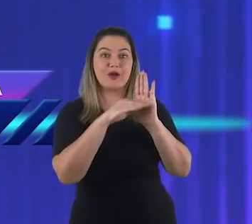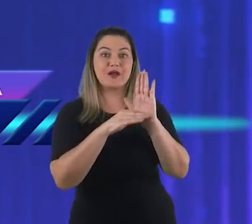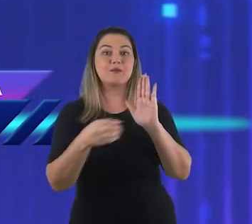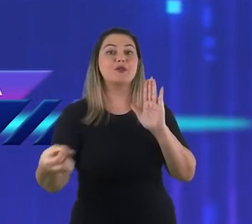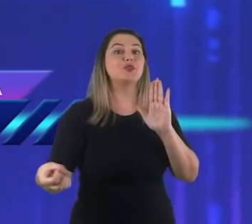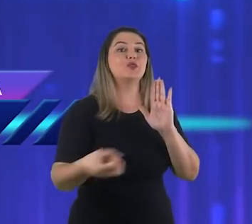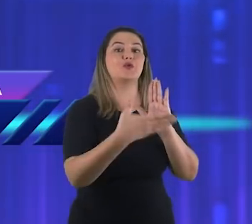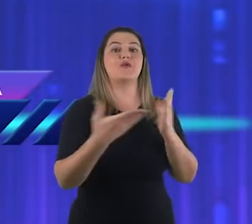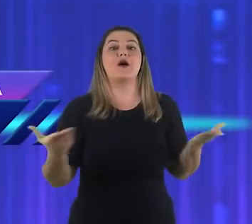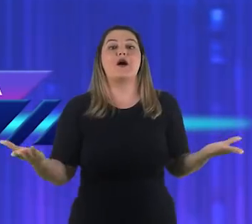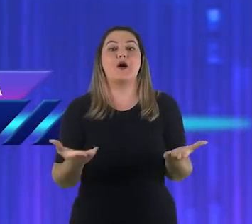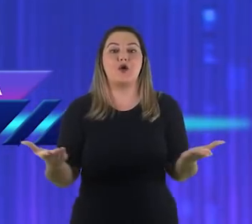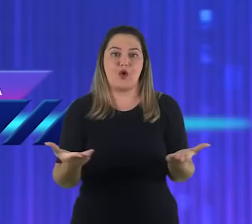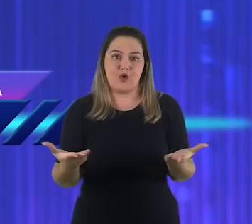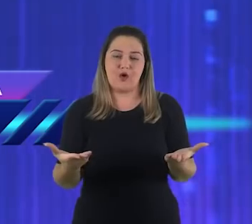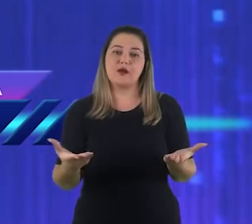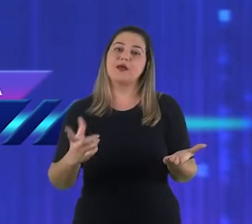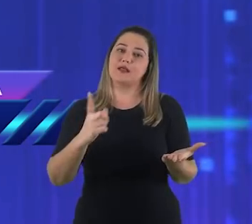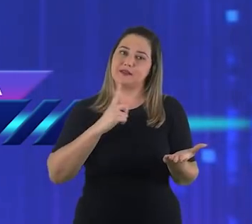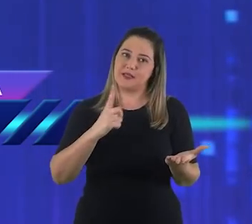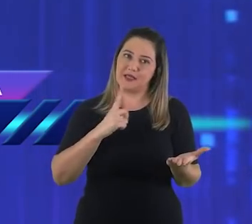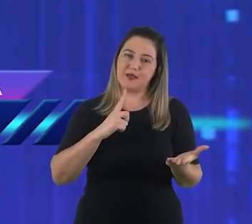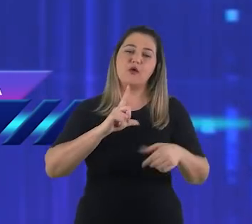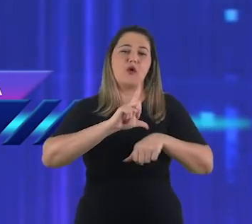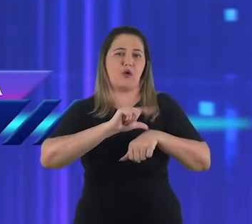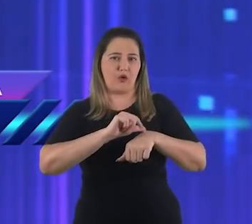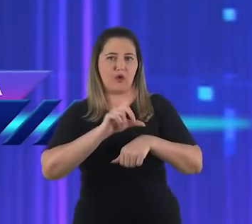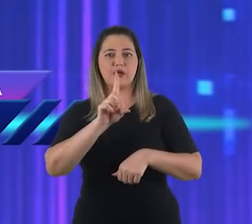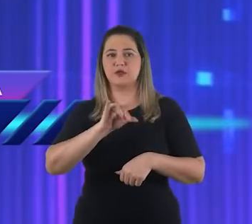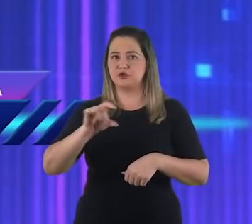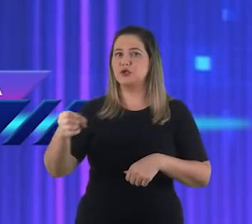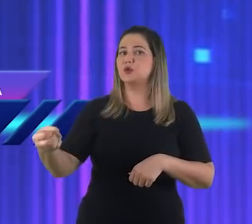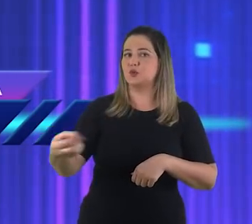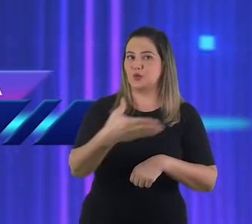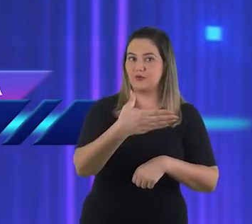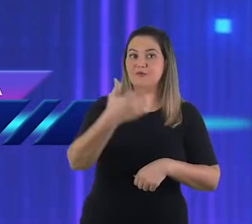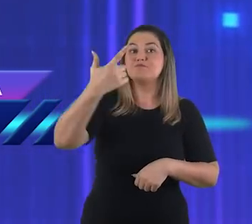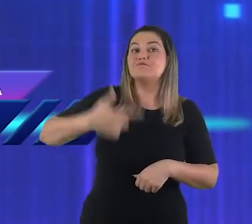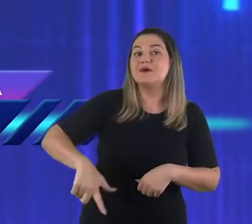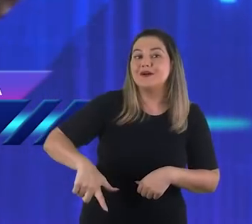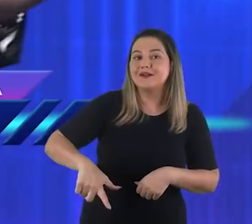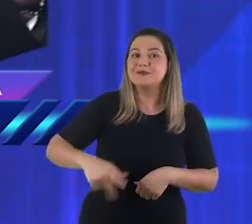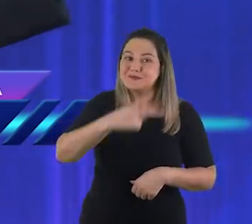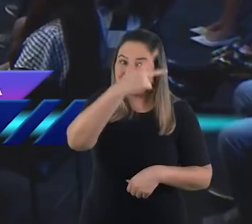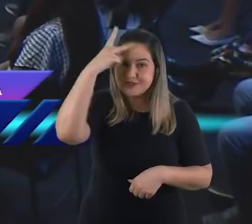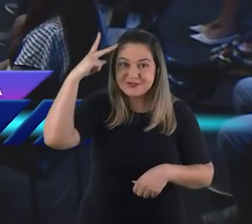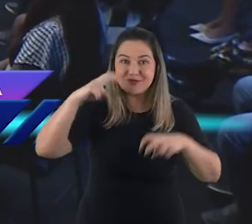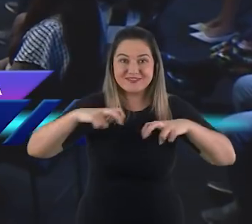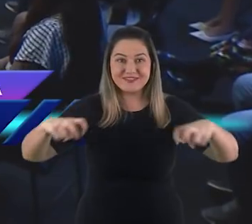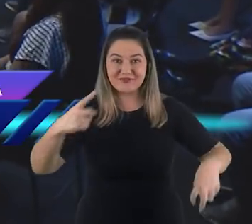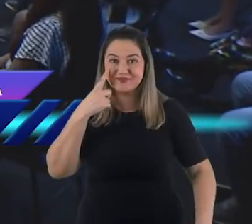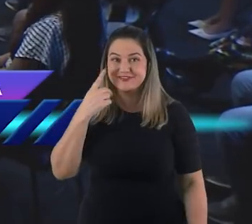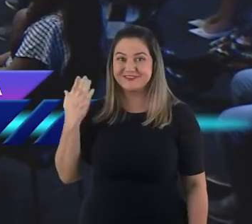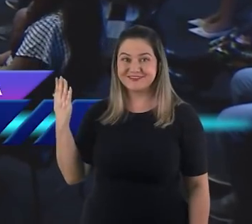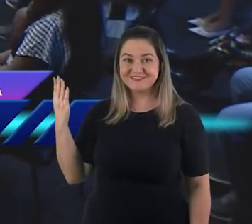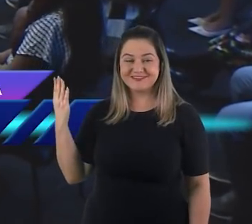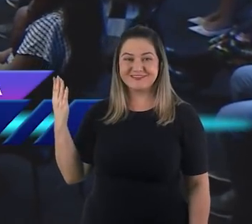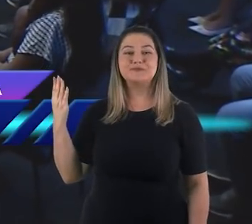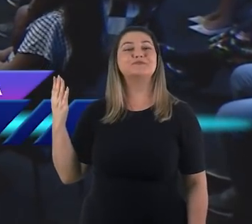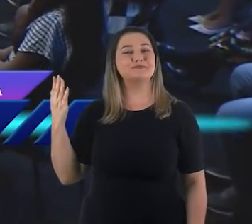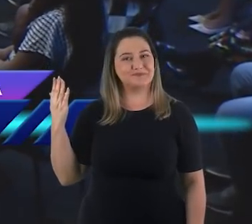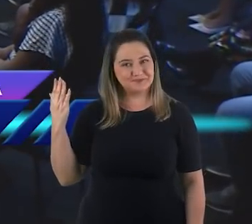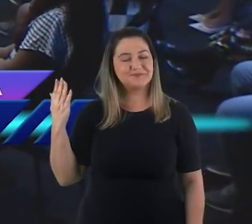das novidades do Arena, além do dia e do horário novo que estamos apresentando, é o público que está comigo